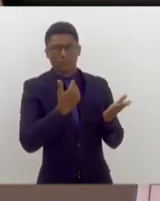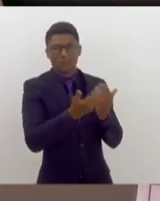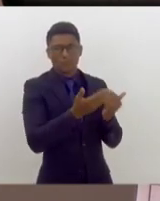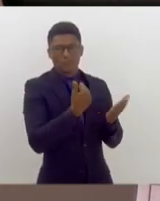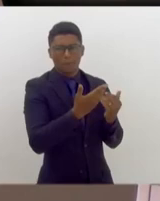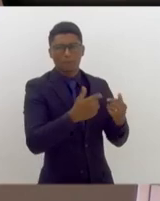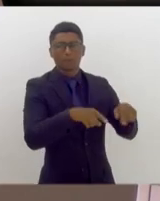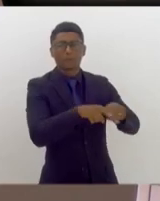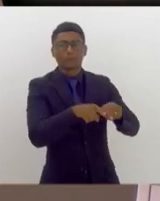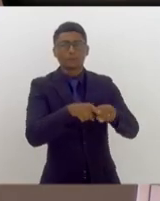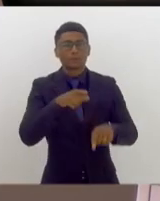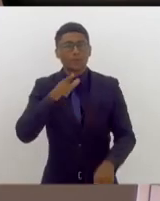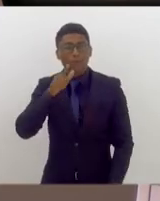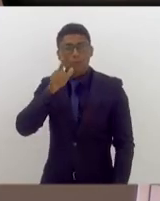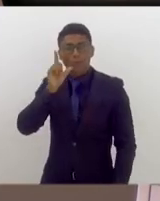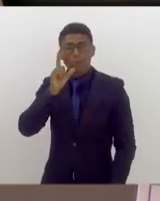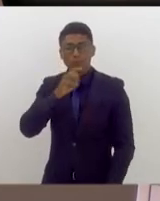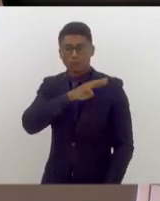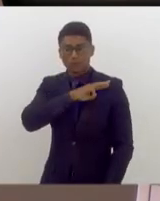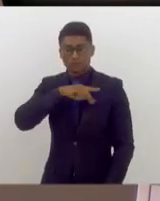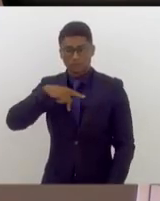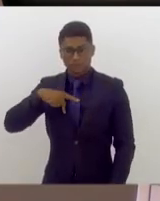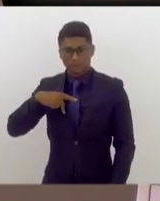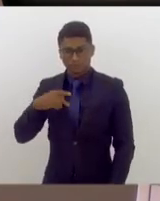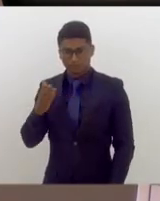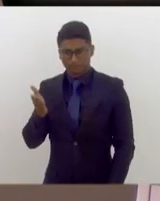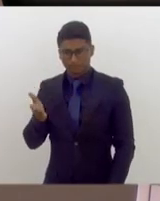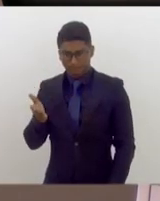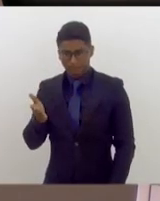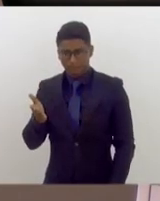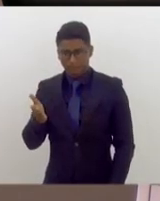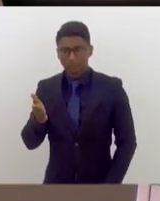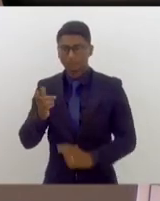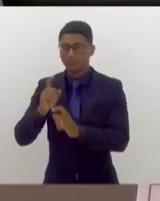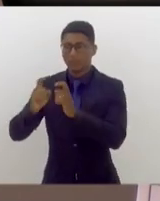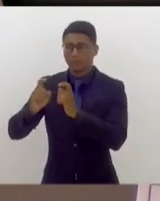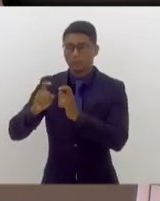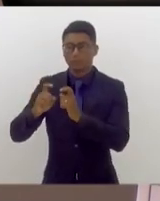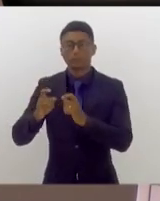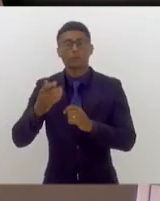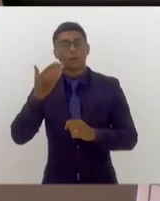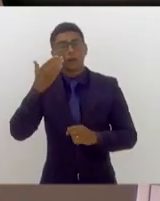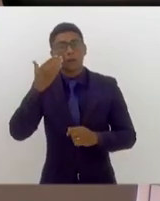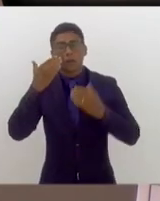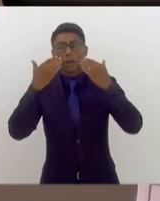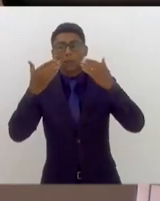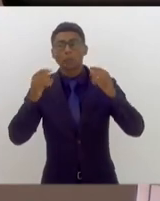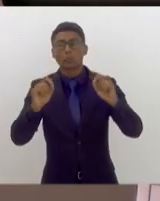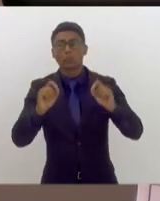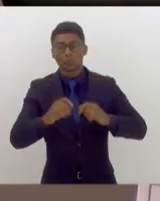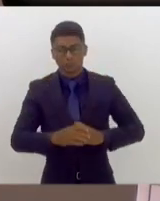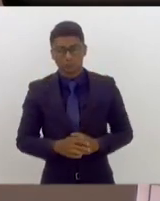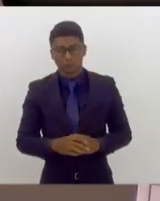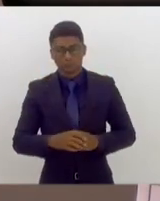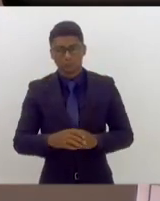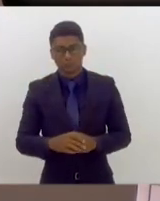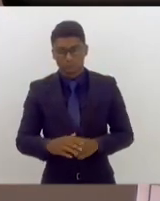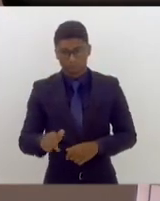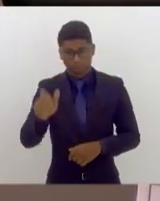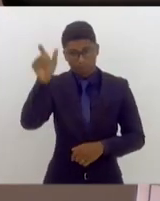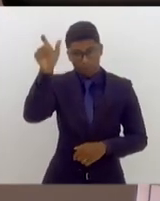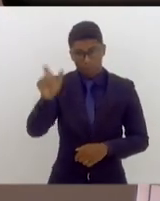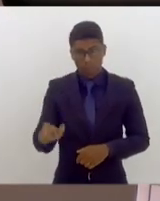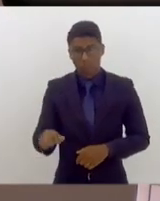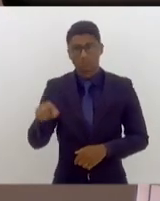ontem também lá no MP, como a categoria do desalento que tem sido usada para o trabalho, que é aquele trabalhador que já